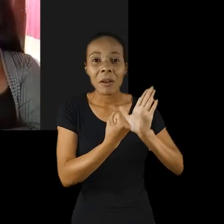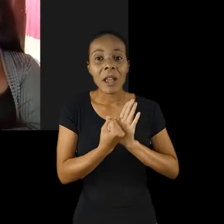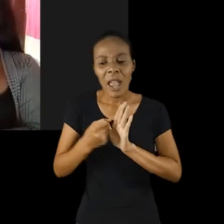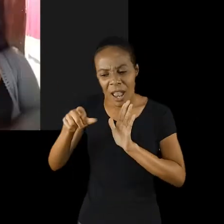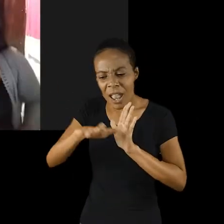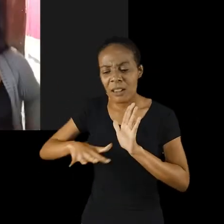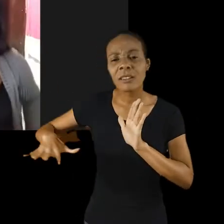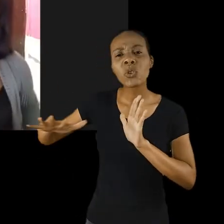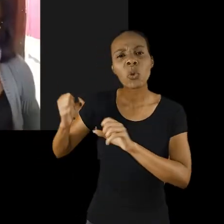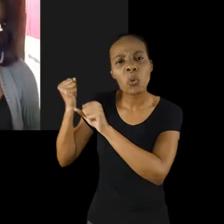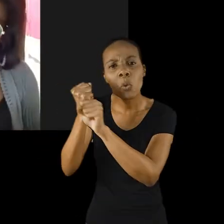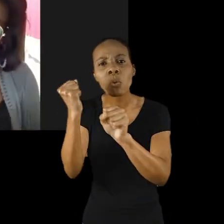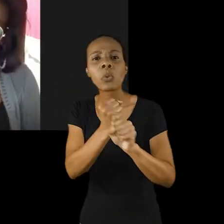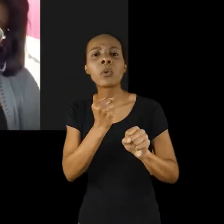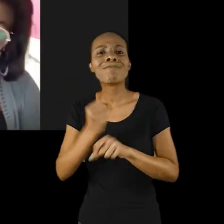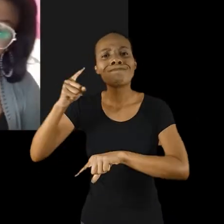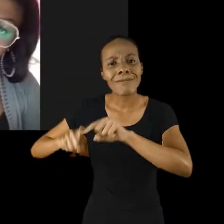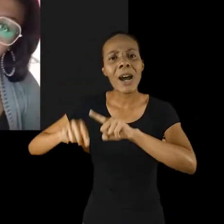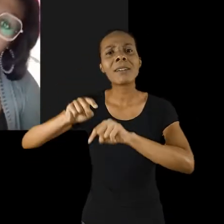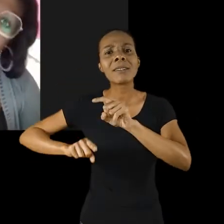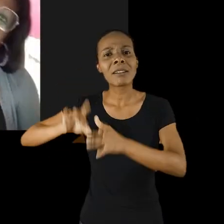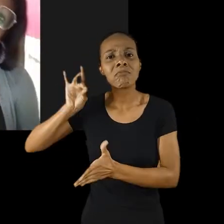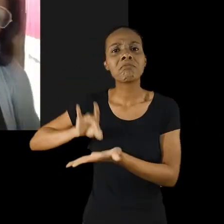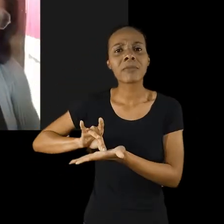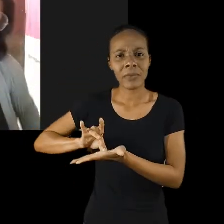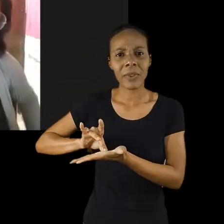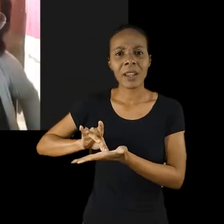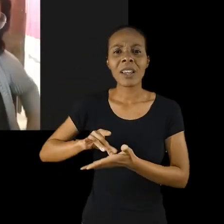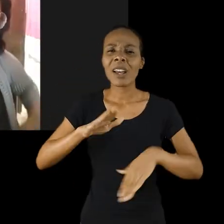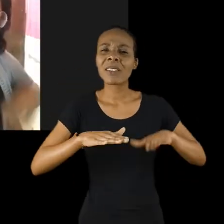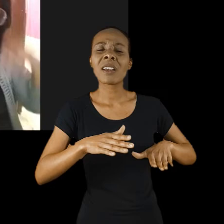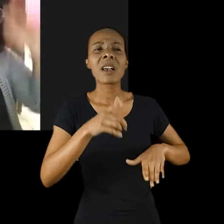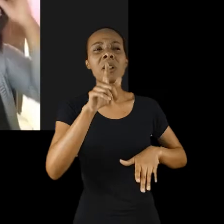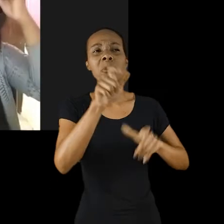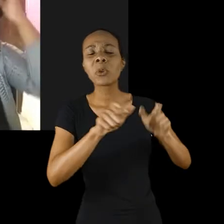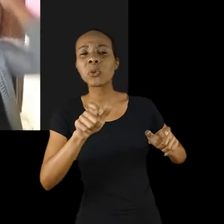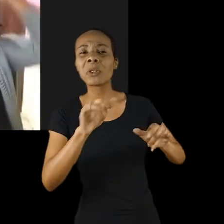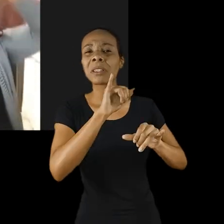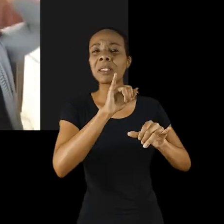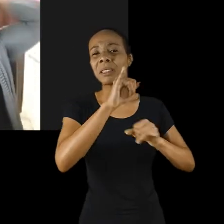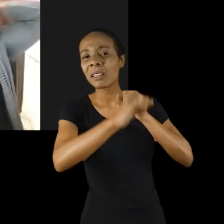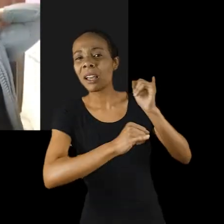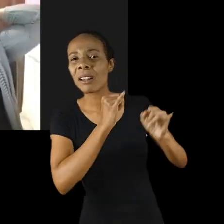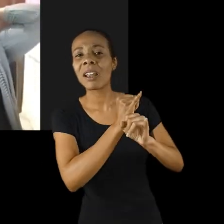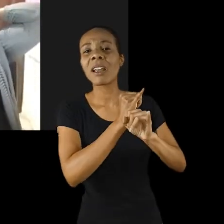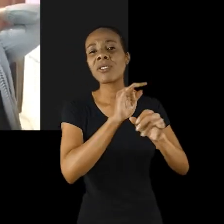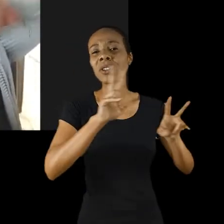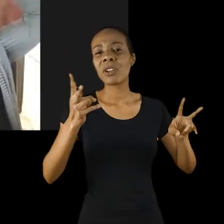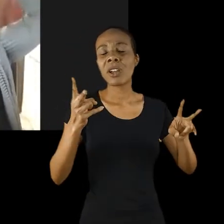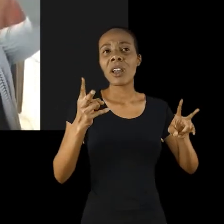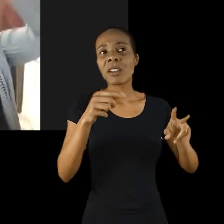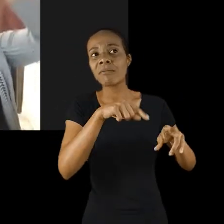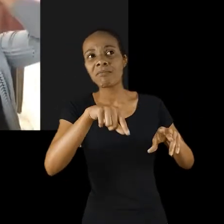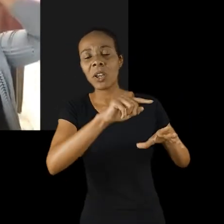concreto. E às vezes a galera fala de tanta hashtag machismo, feminismo e tantas outras coisas,